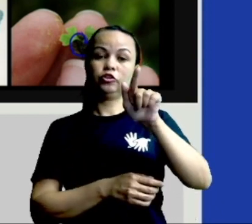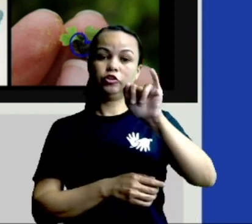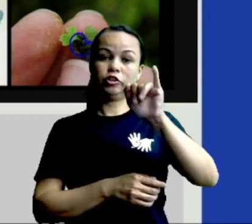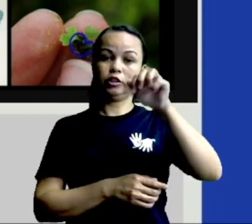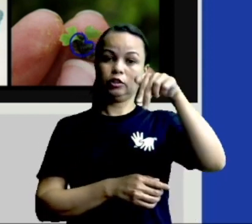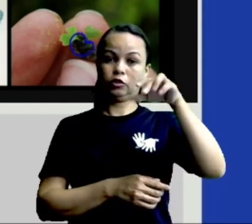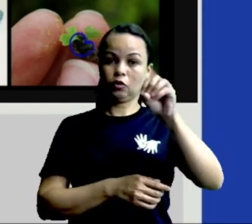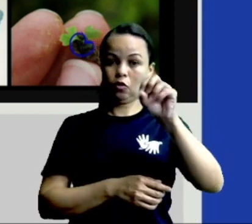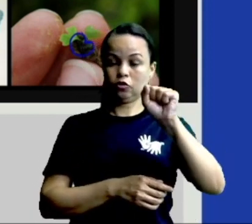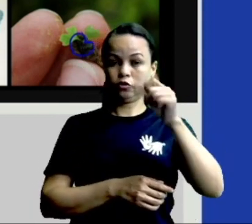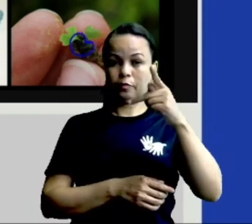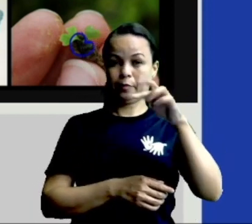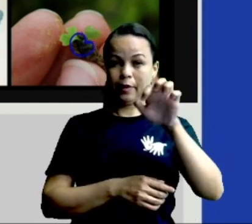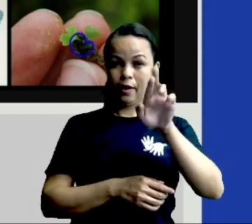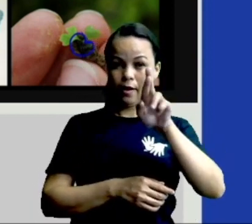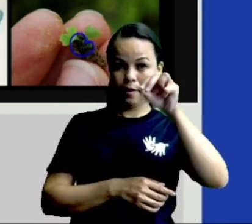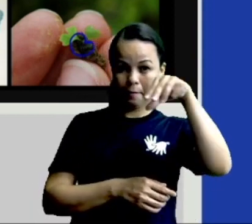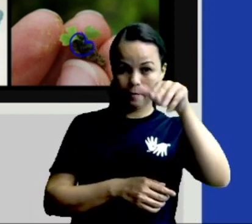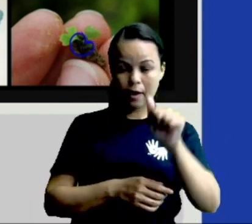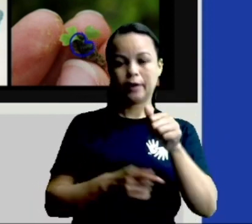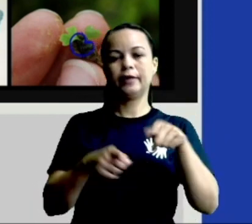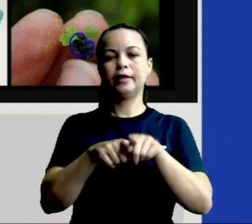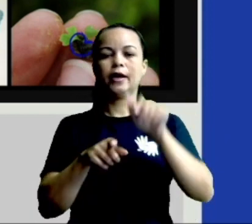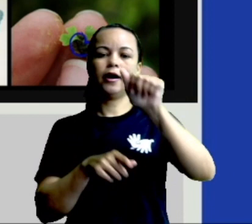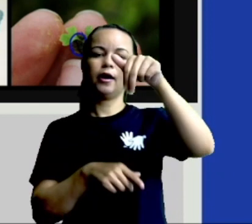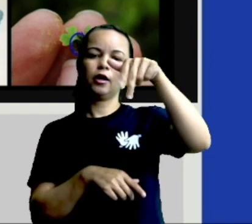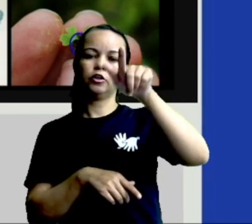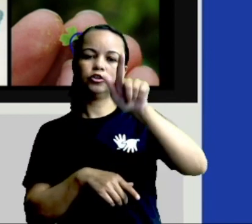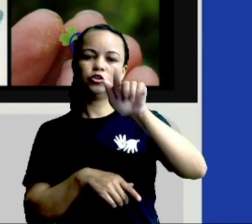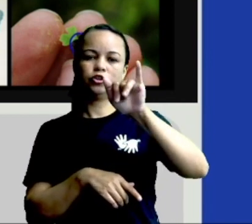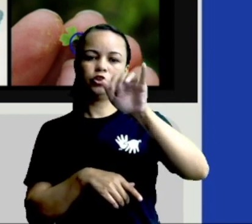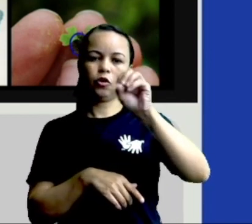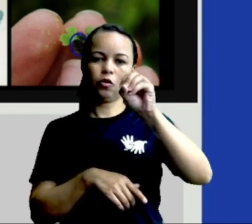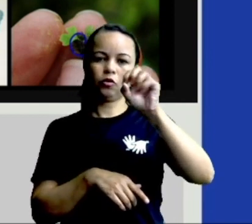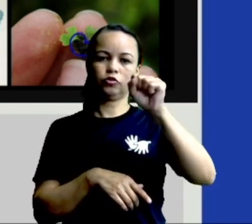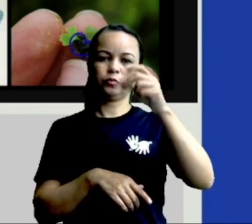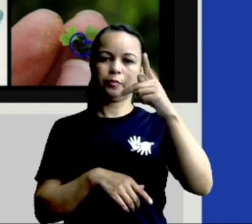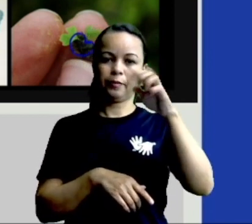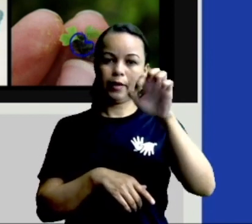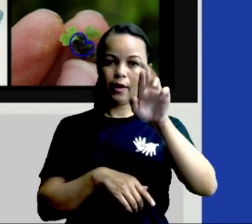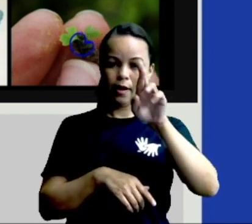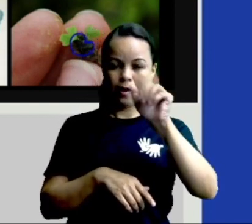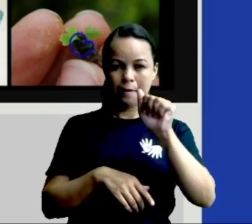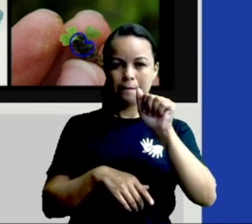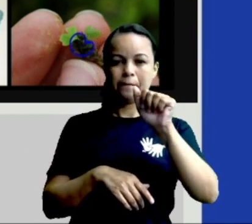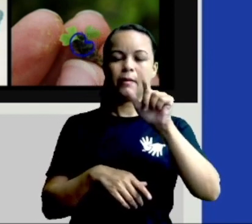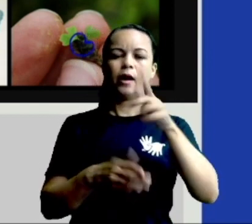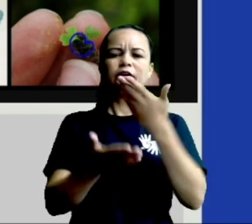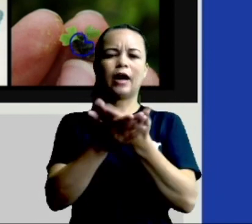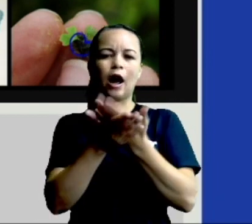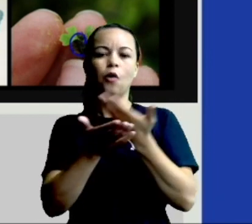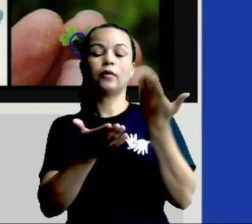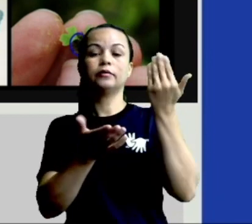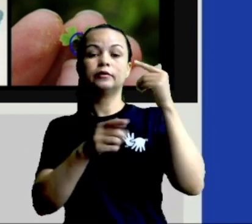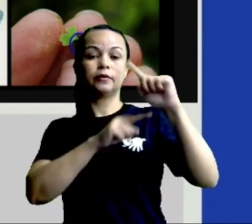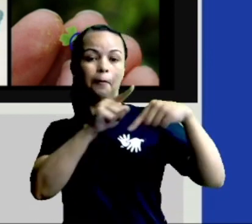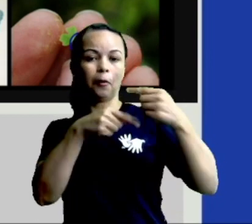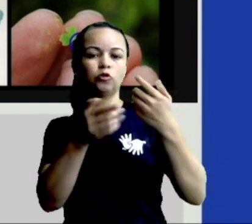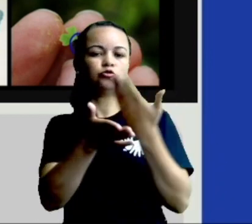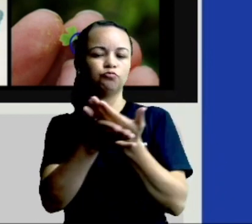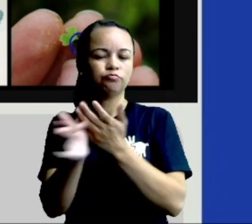nossas próximas aulas, já produzem semente. Fase dominante do ciclo é diploide, que é a fase esporofítica, a